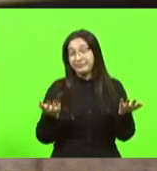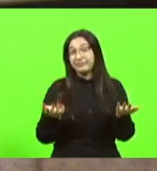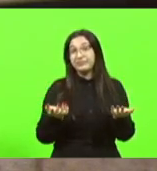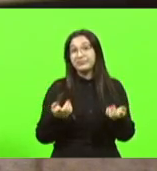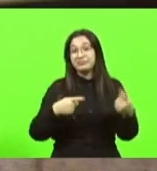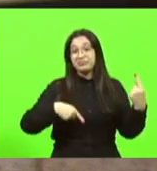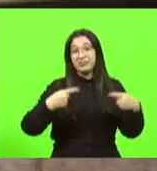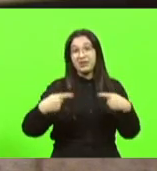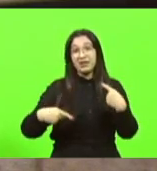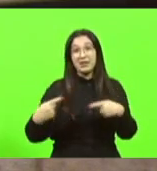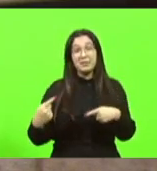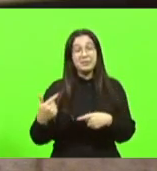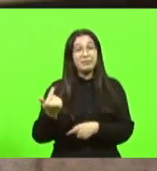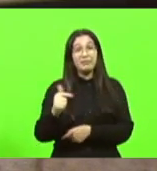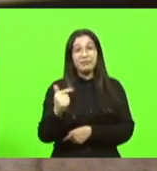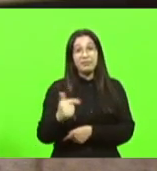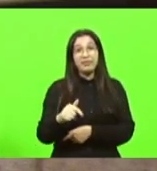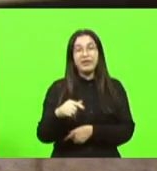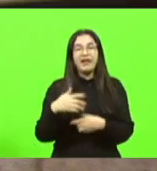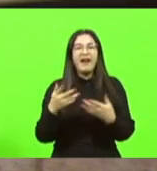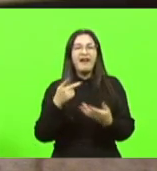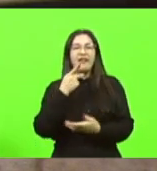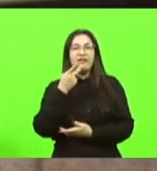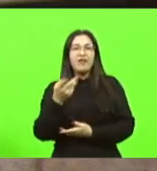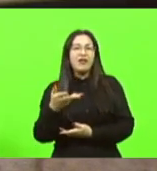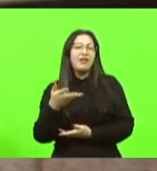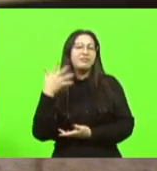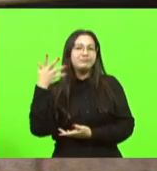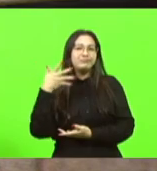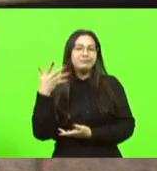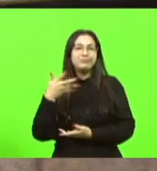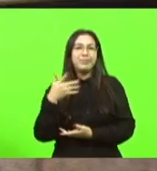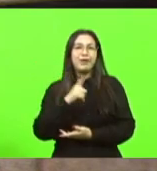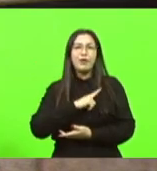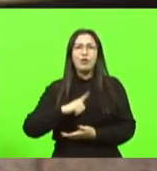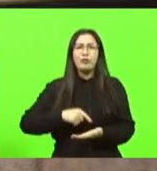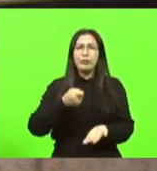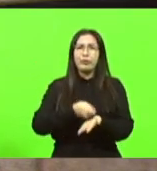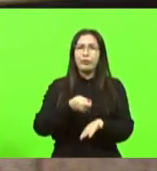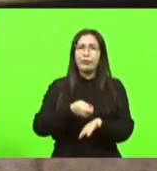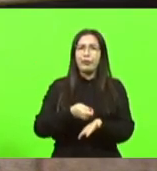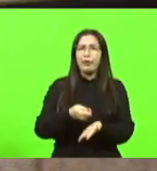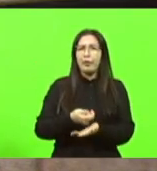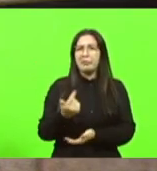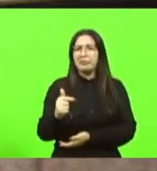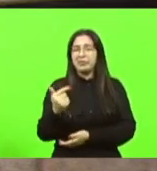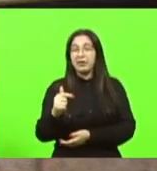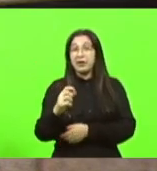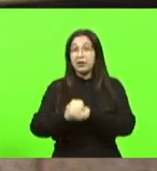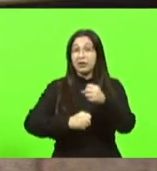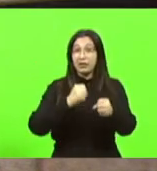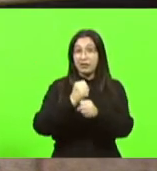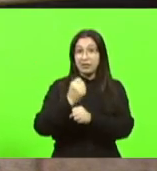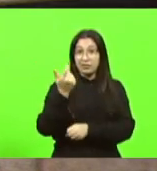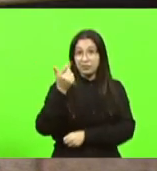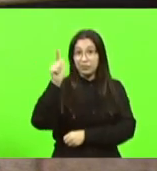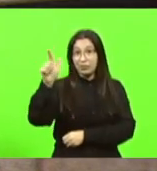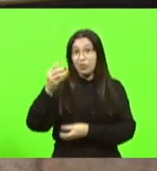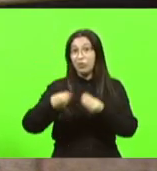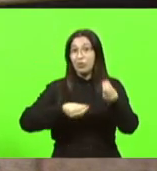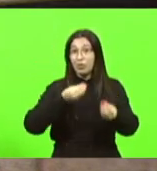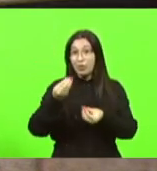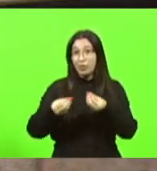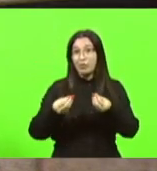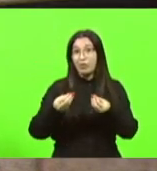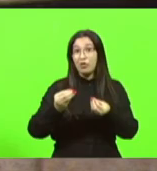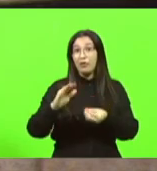isso é debatido aí fala aqui ao governo não cobra mas tá que cobre e no ano que vem Oi e o